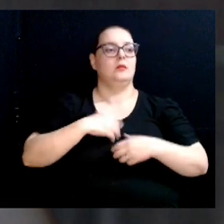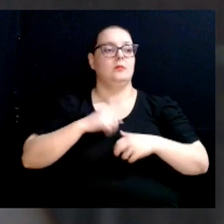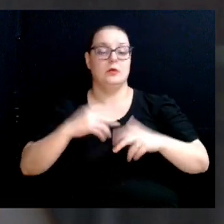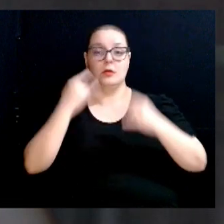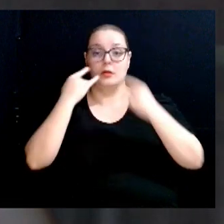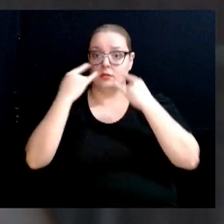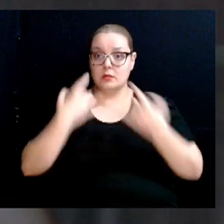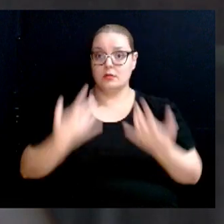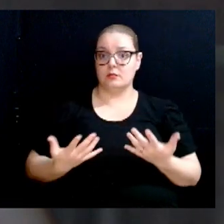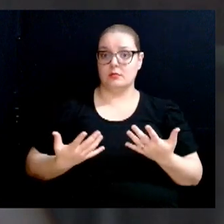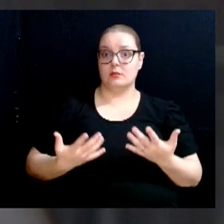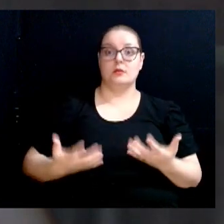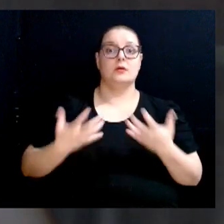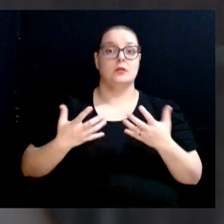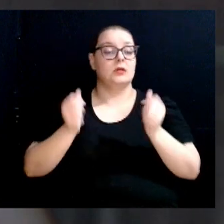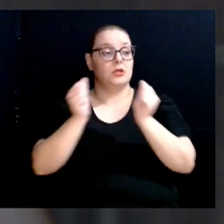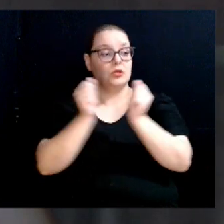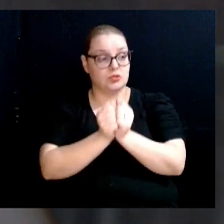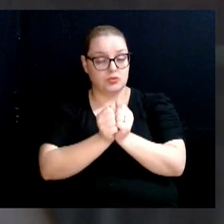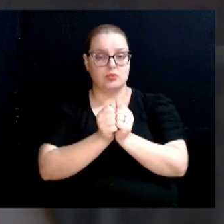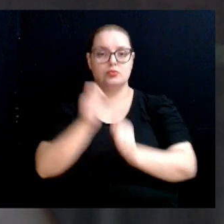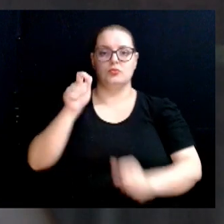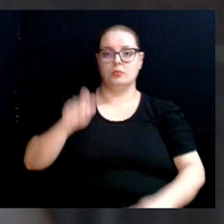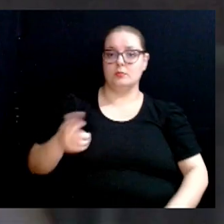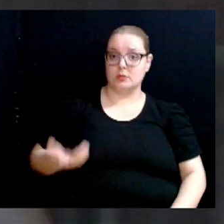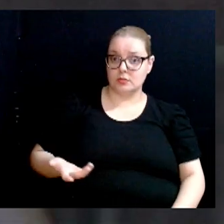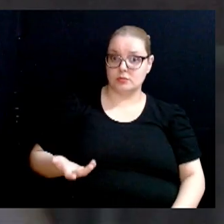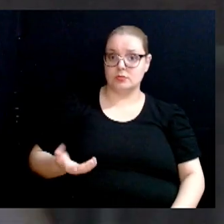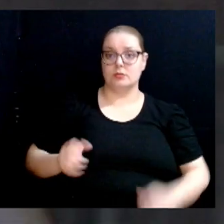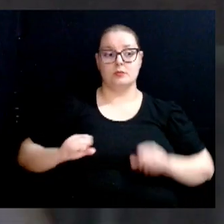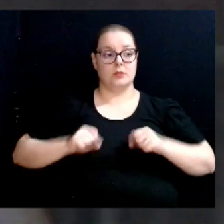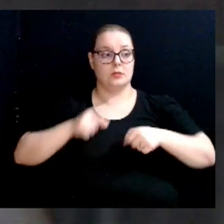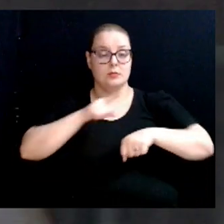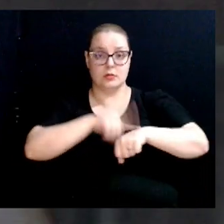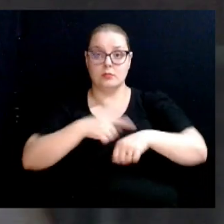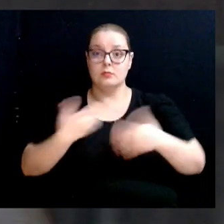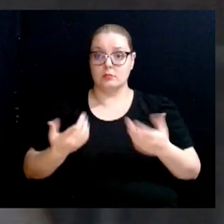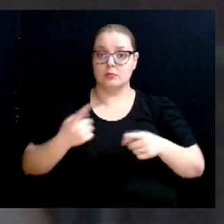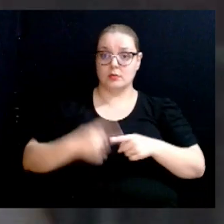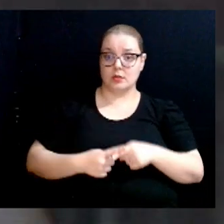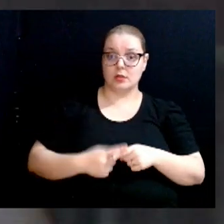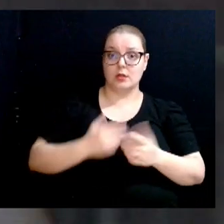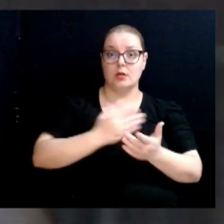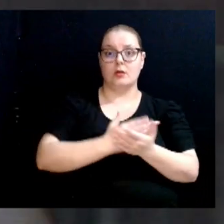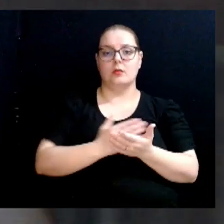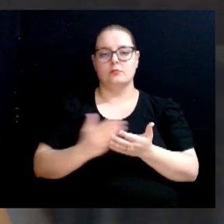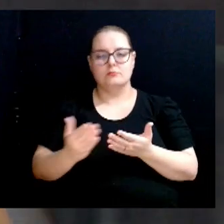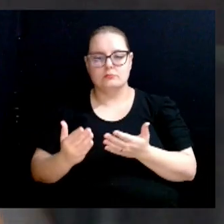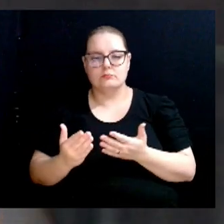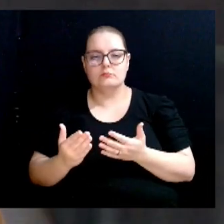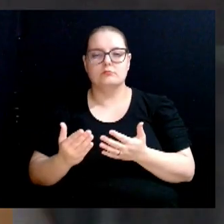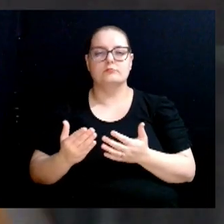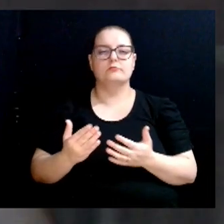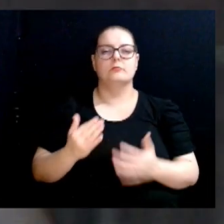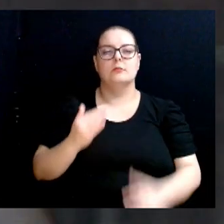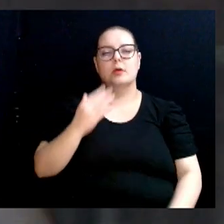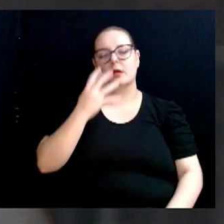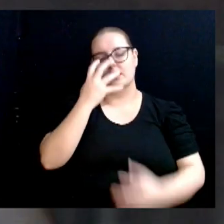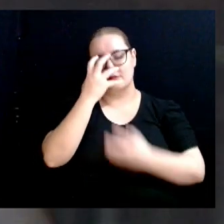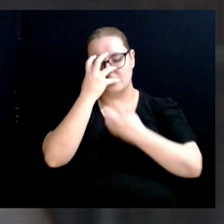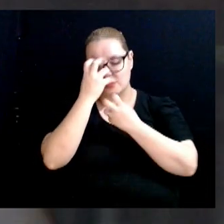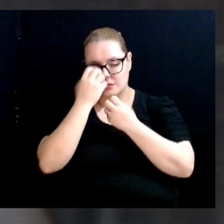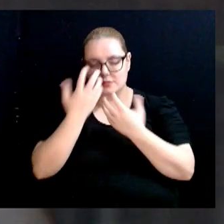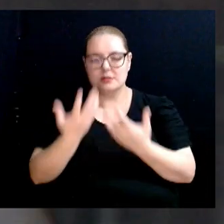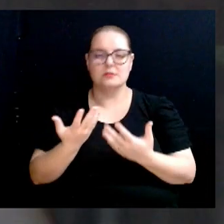querendo ficar junto com aquela pessoa, dedicar tempo, porque começa a haver um desapontamento. Só que aí, se a gente não senta